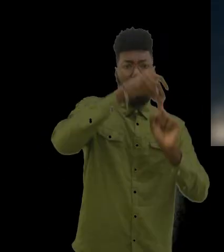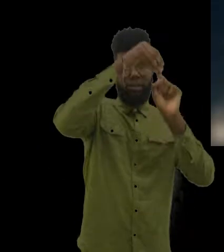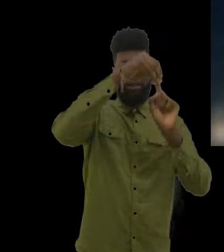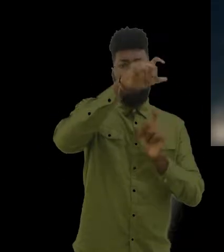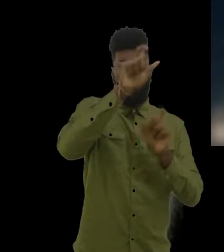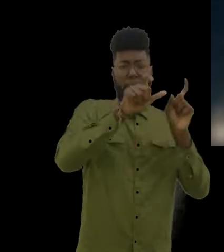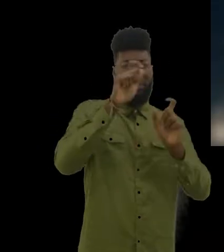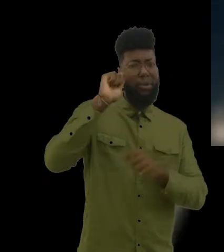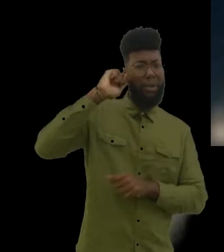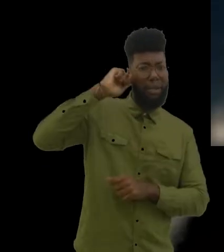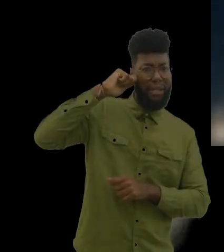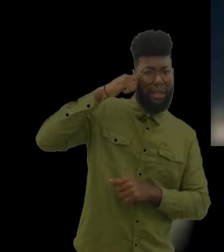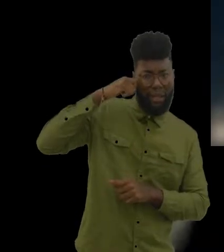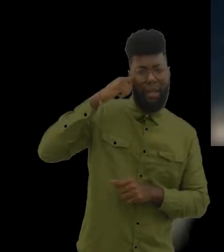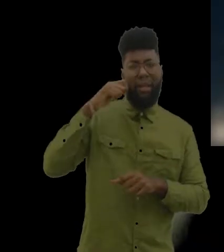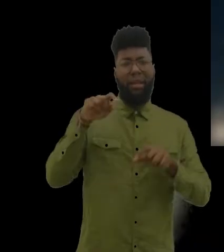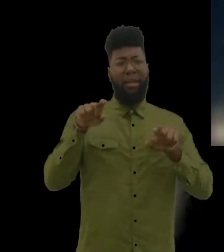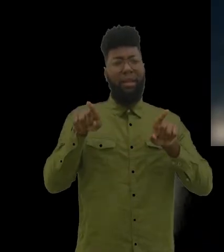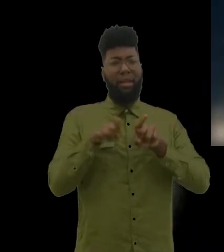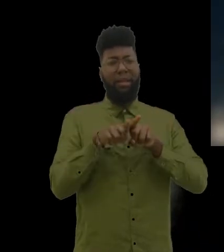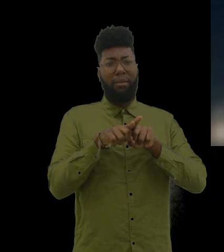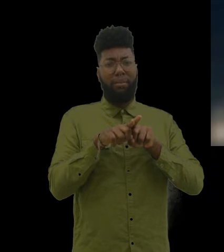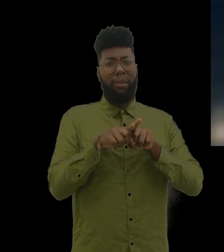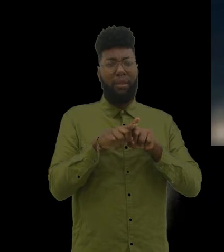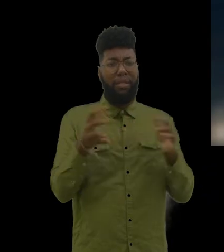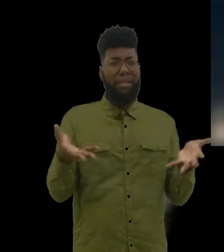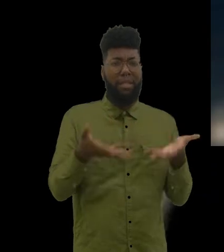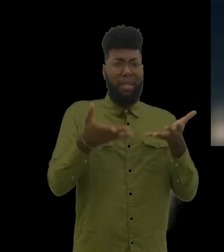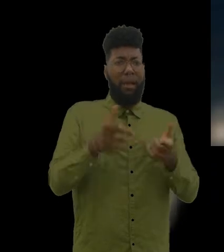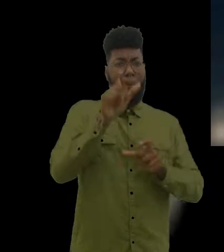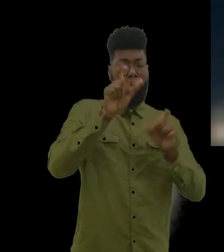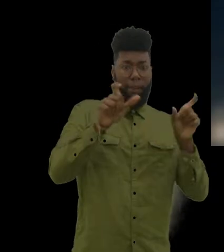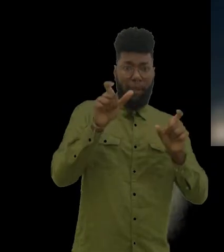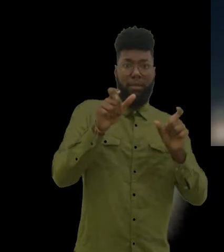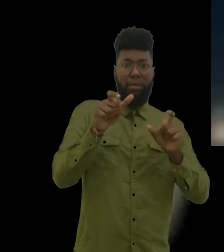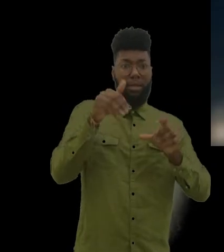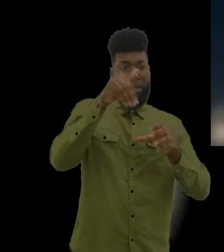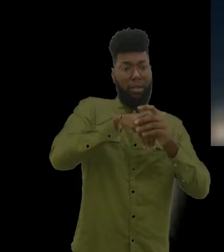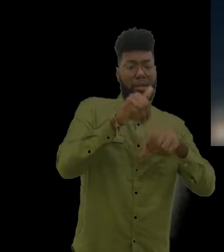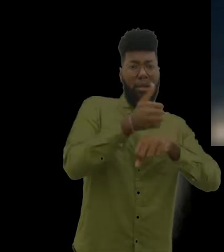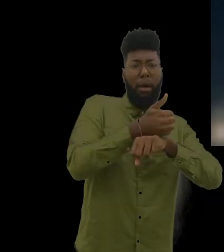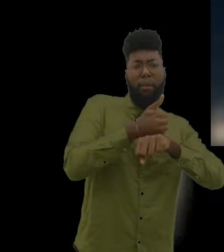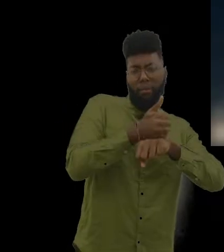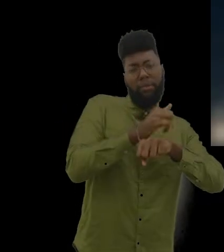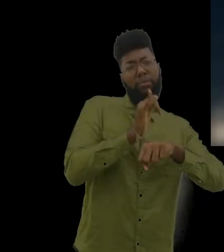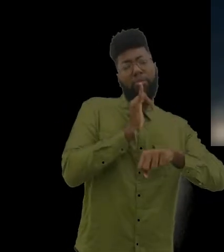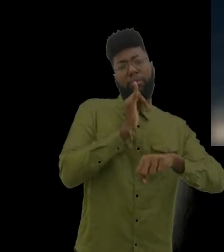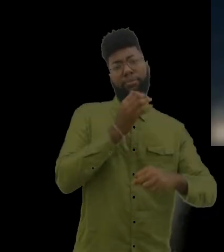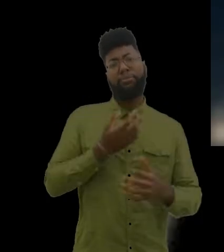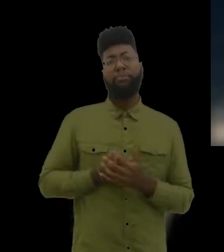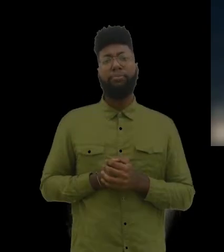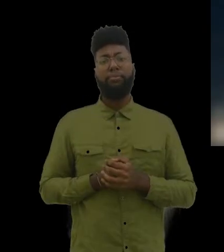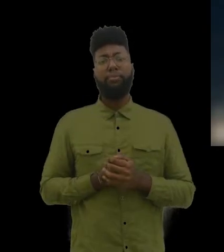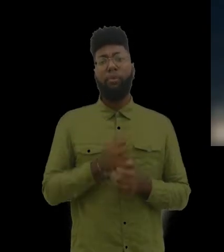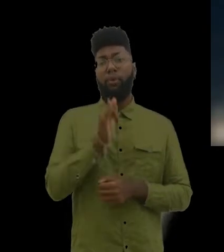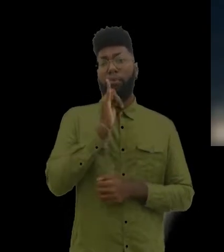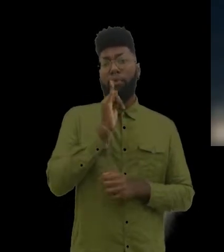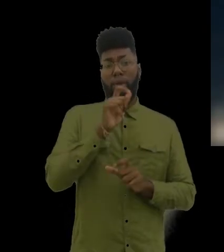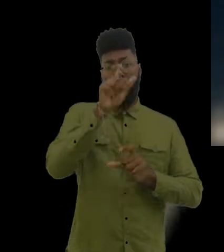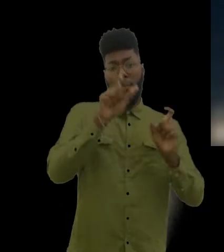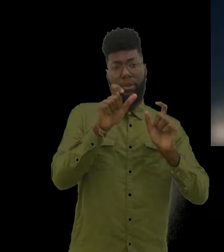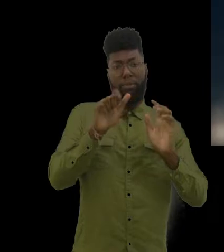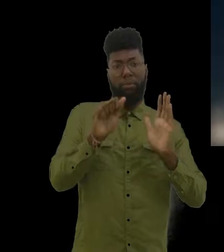sobressaírem em suas profissões, né? Perfeito. Então, quando encontramos aqui o pessoal do audiovisual, eu digo, bom, tá